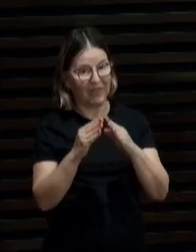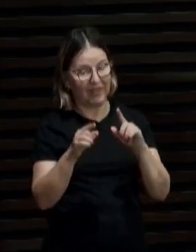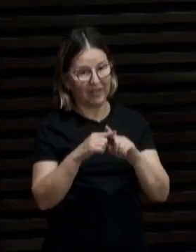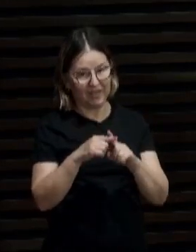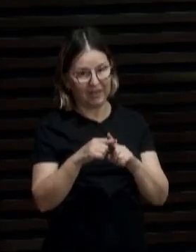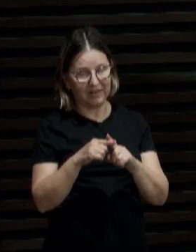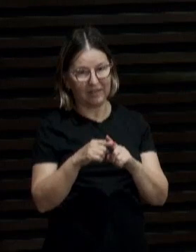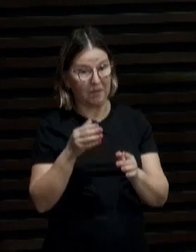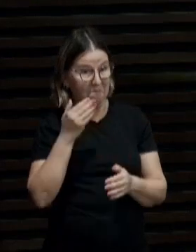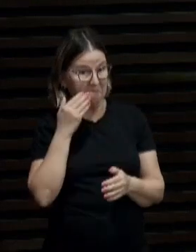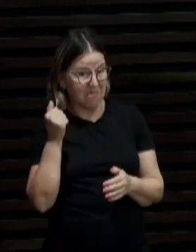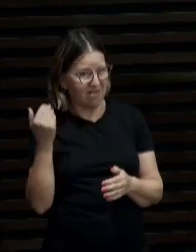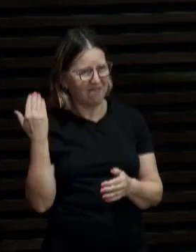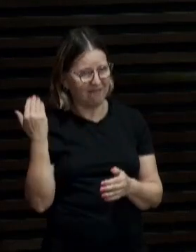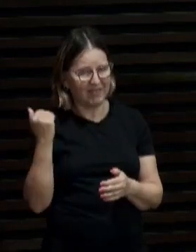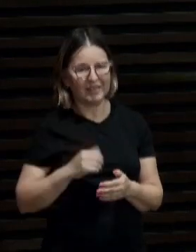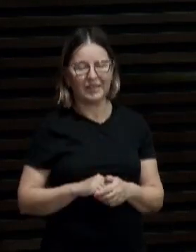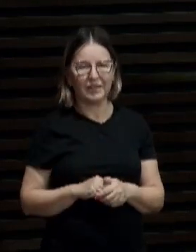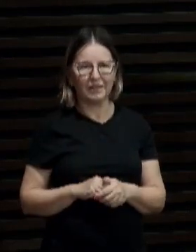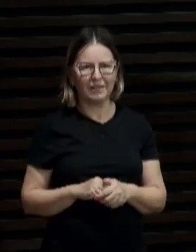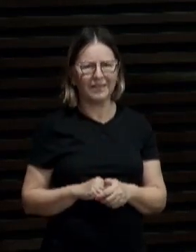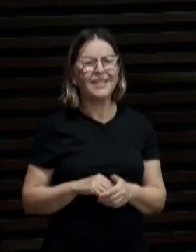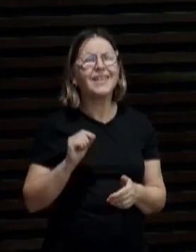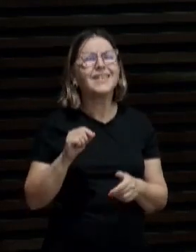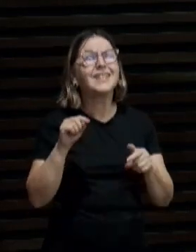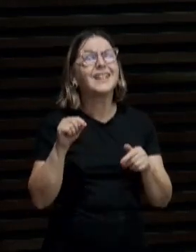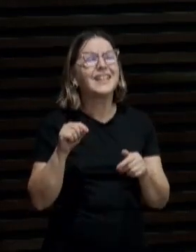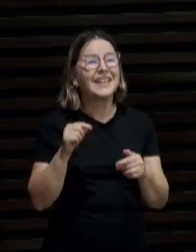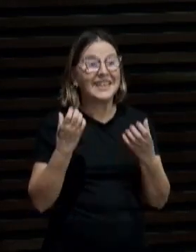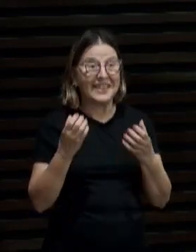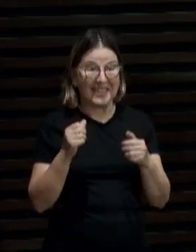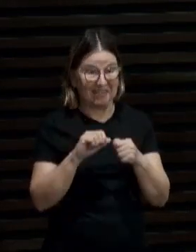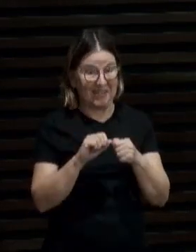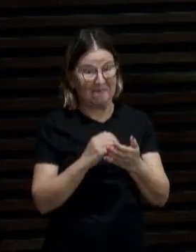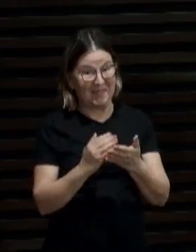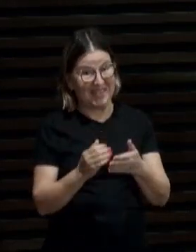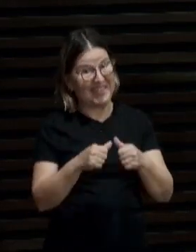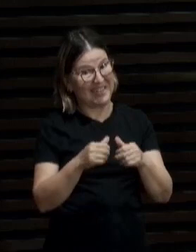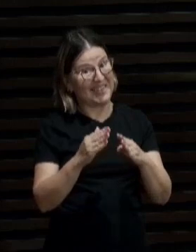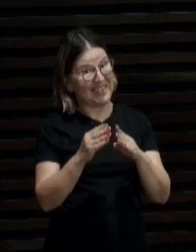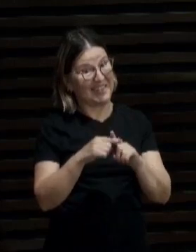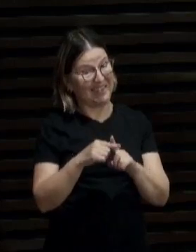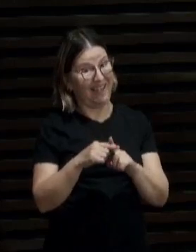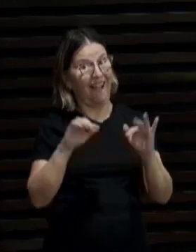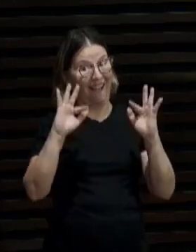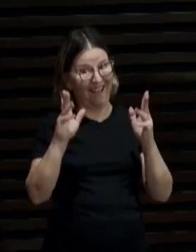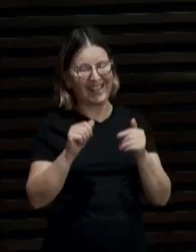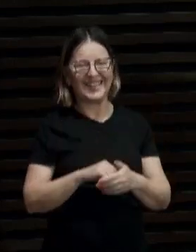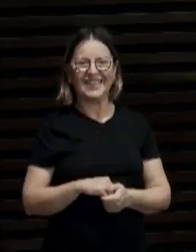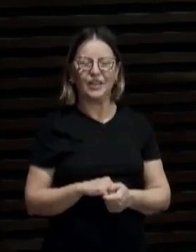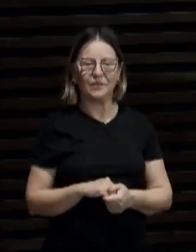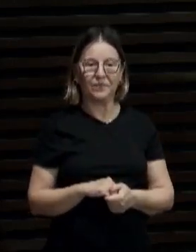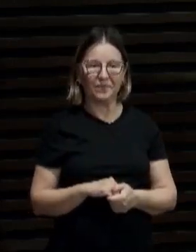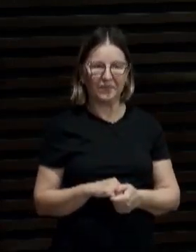de sua época. Quem queria fazer parte de uma igreja dessa? Qualquer um, né? Uma maravilha, né? Só que agora nós daremos um